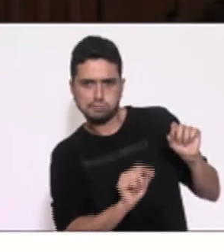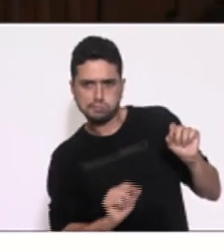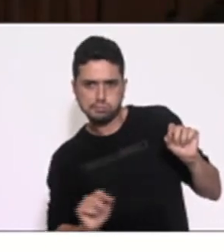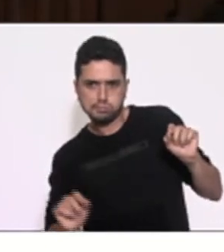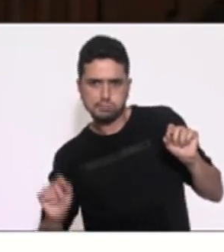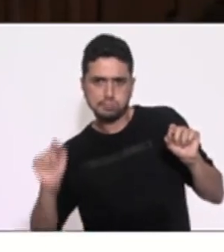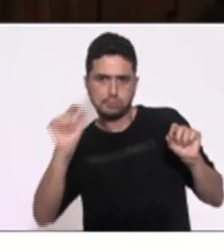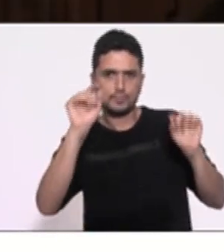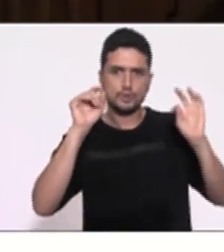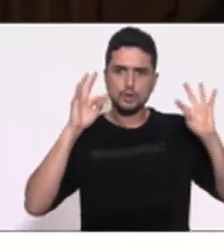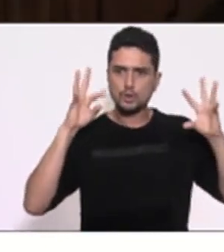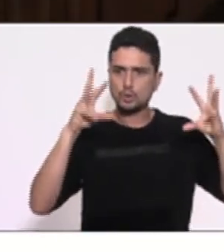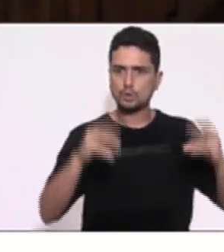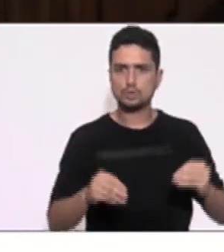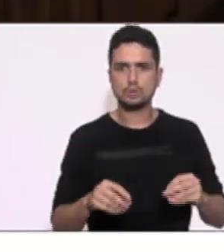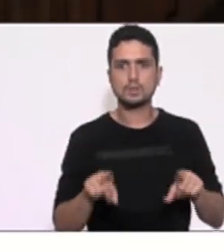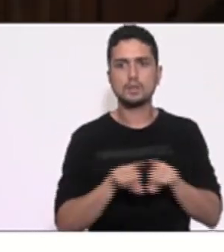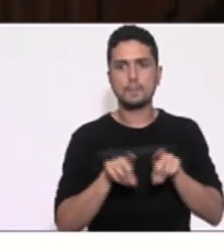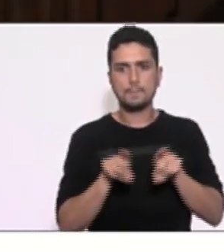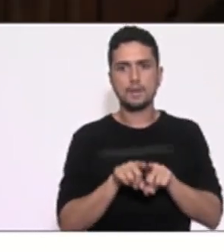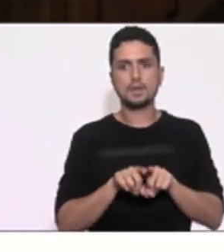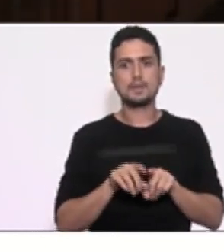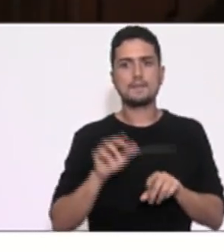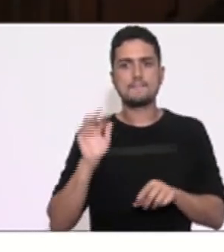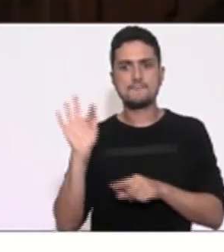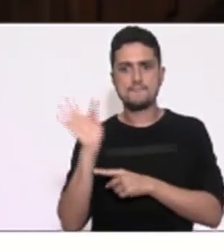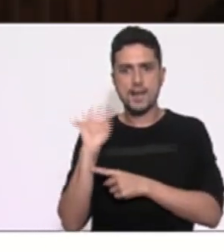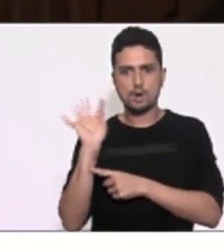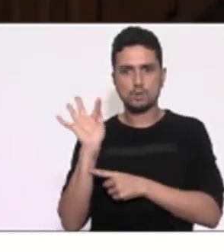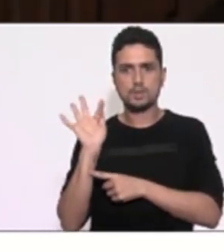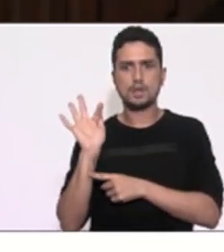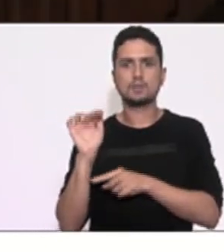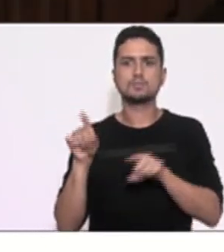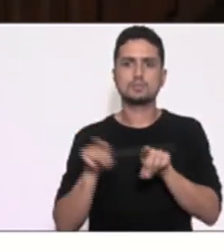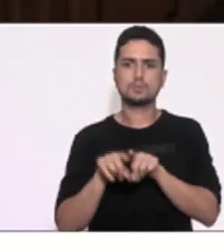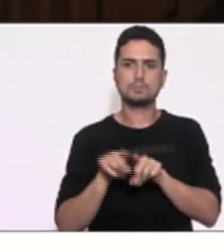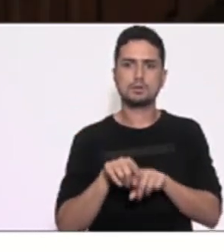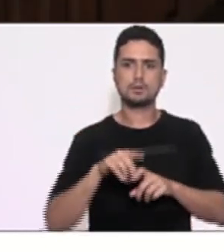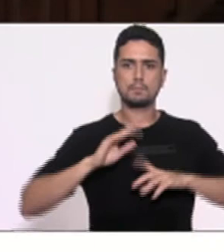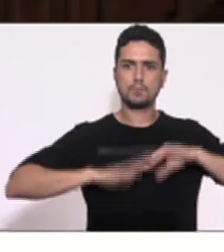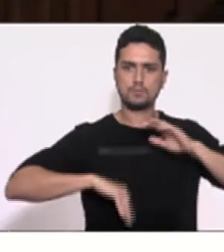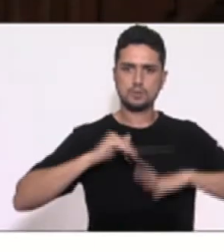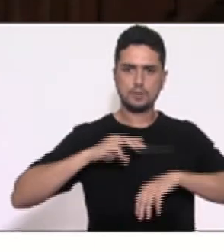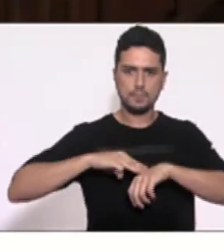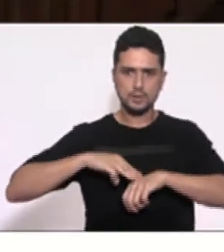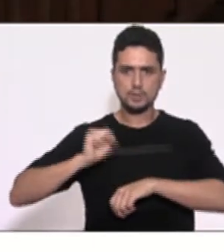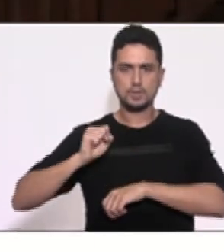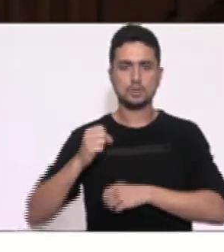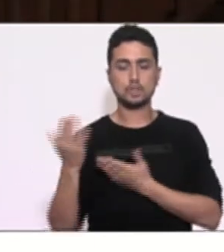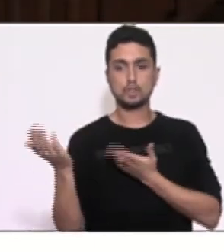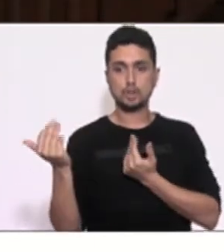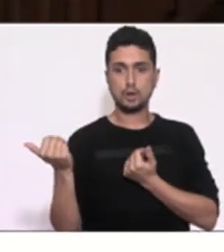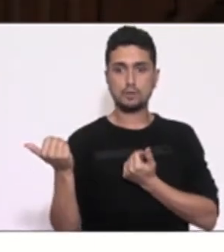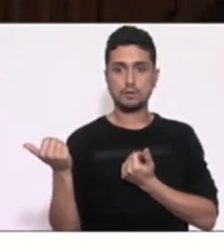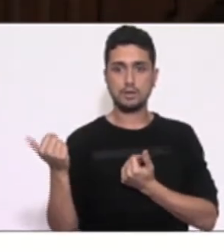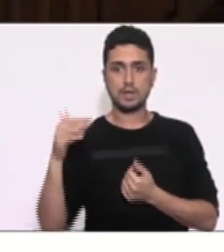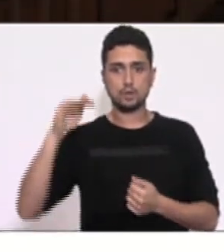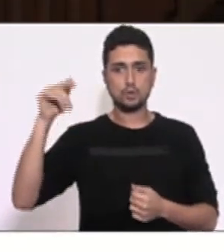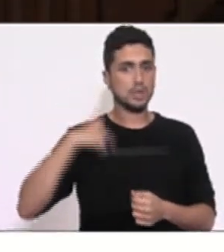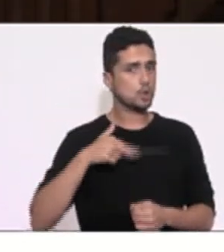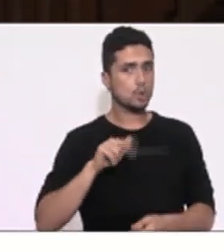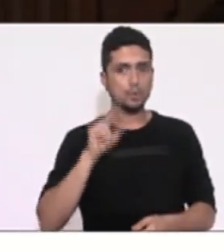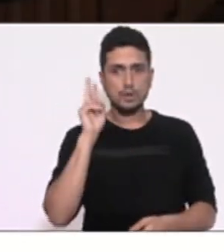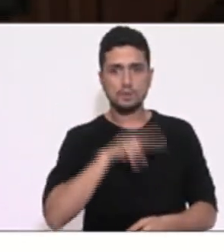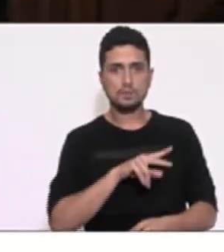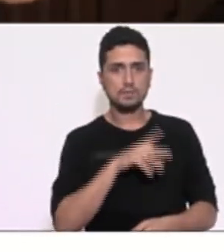superior, também na educação profissional, também na educação de jovens e adultos, que eu nunca vi, deputada Renata. O Rio de Janeiro decidiu,